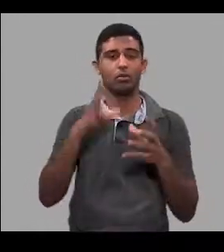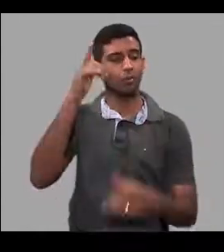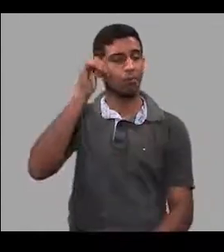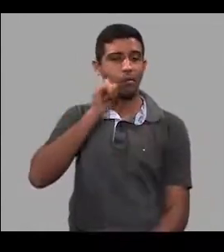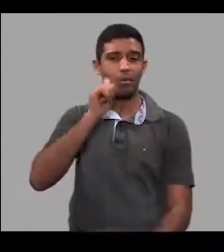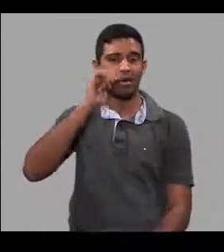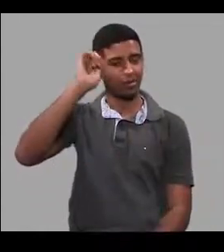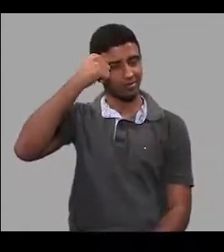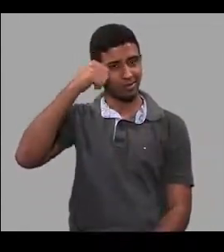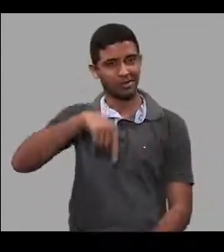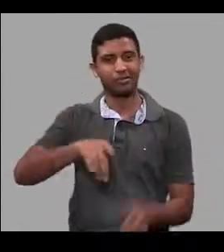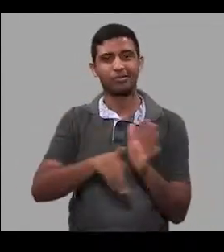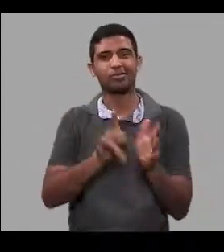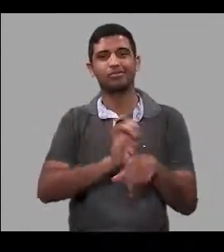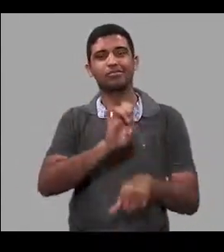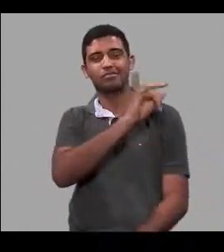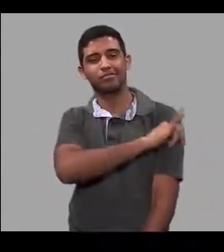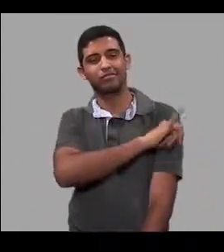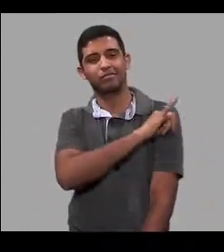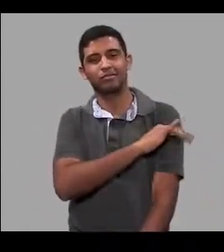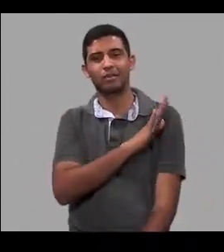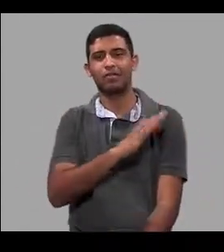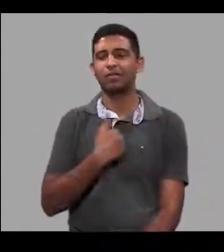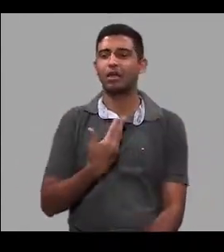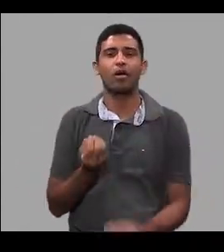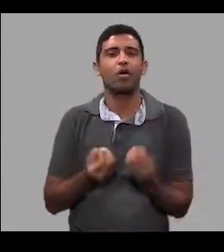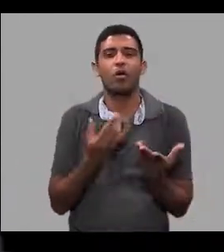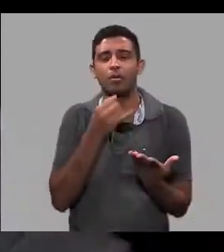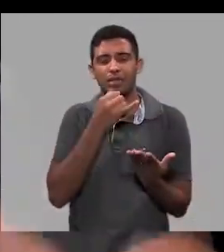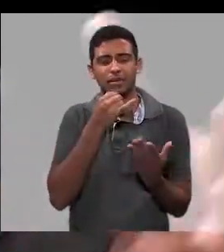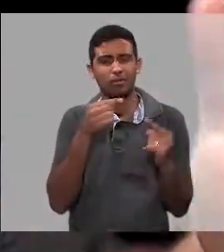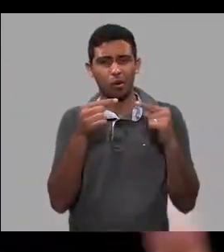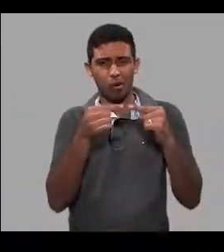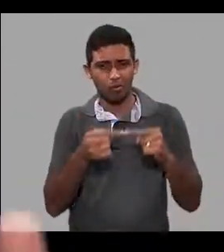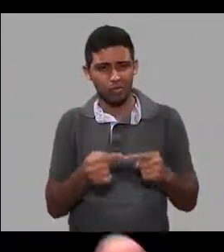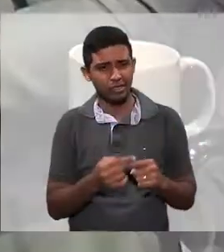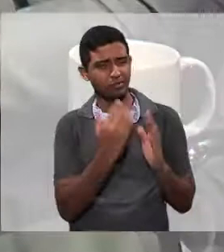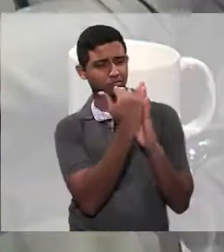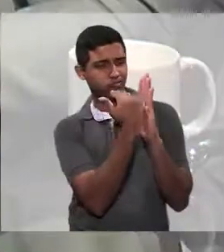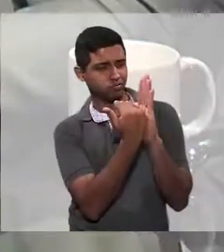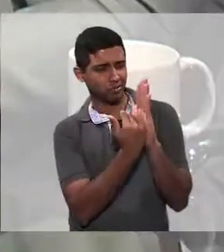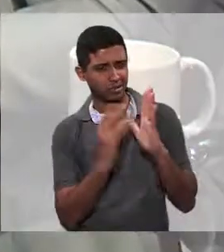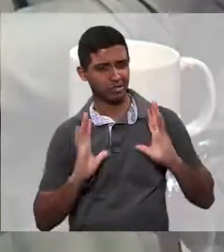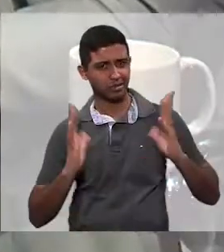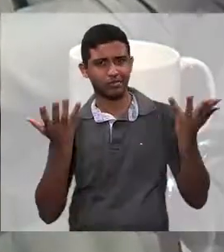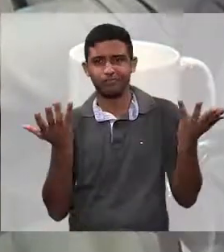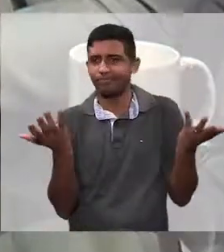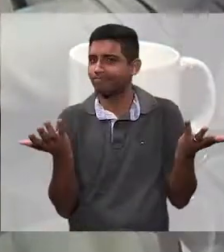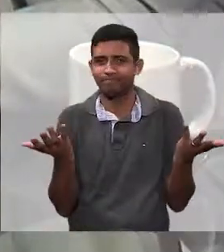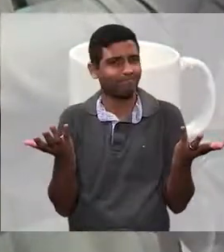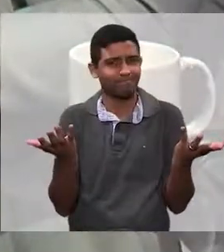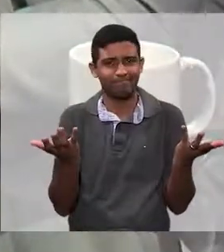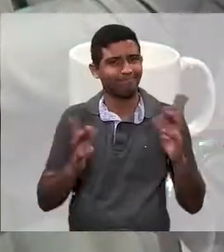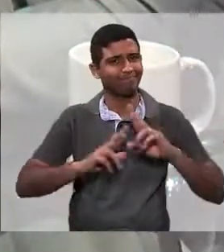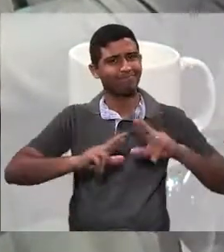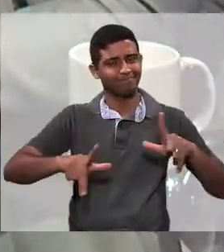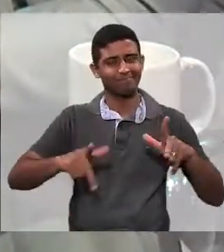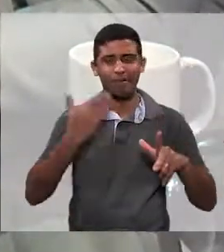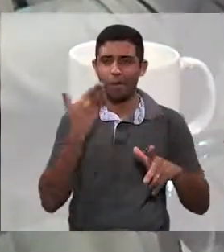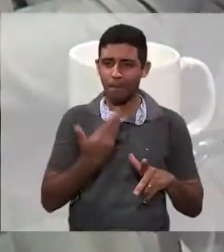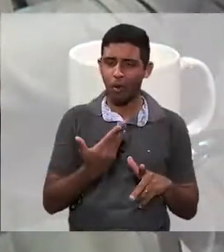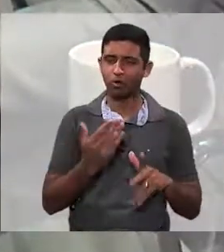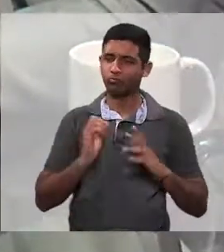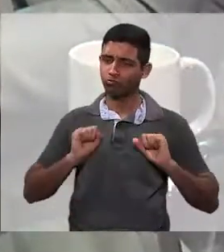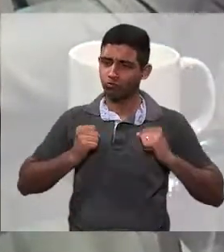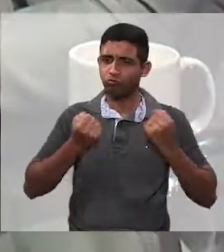negras do Estado, não poderia se limitar às efemérides, às datas de celebração. Né? Exatamente. De que demarcam a